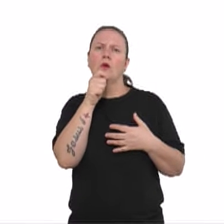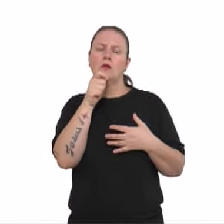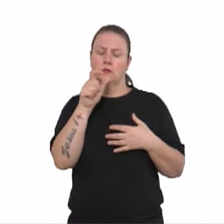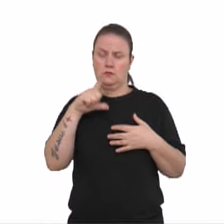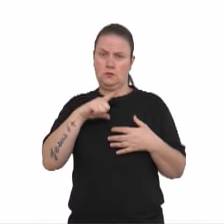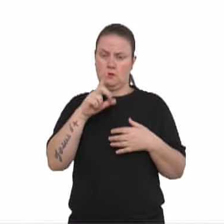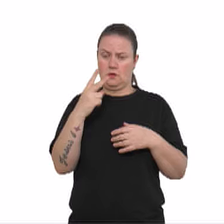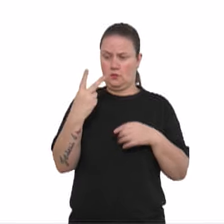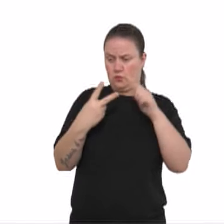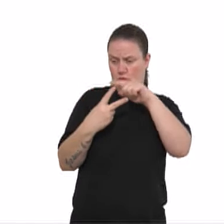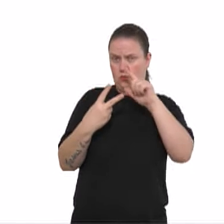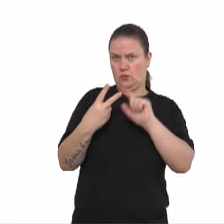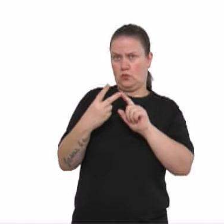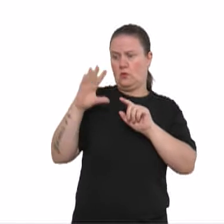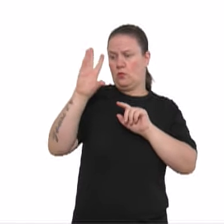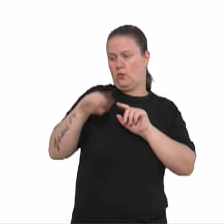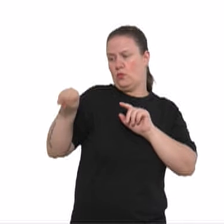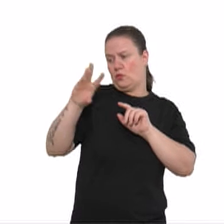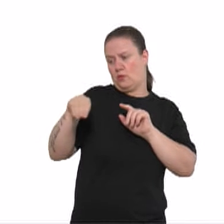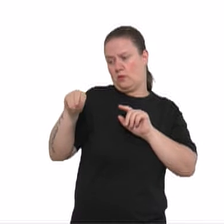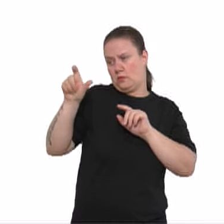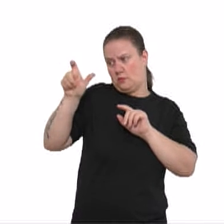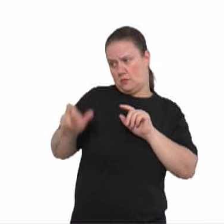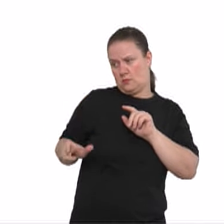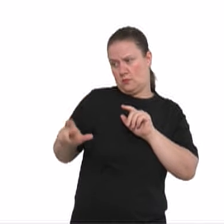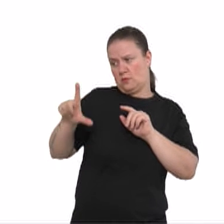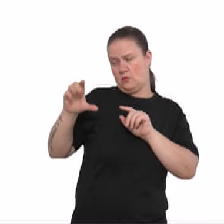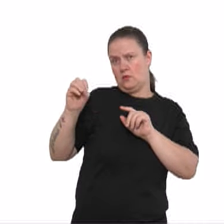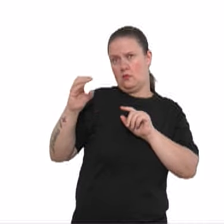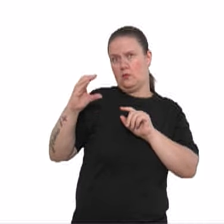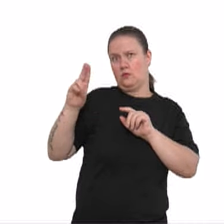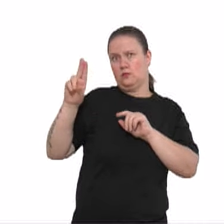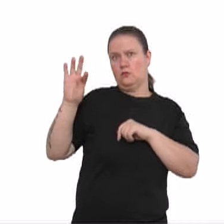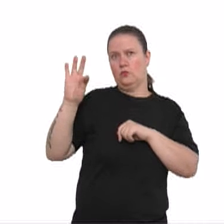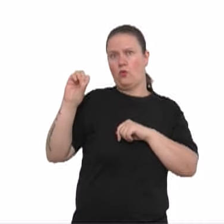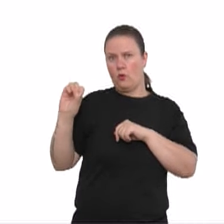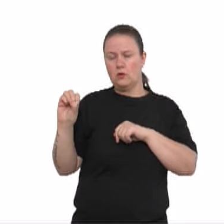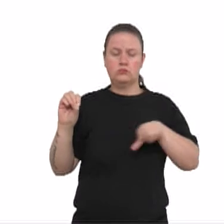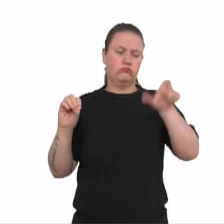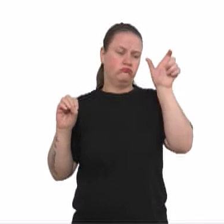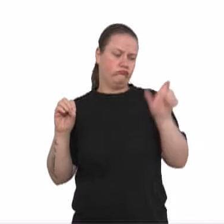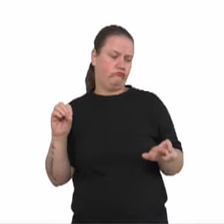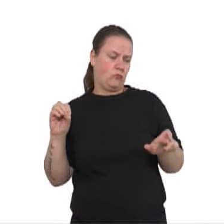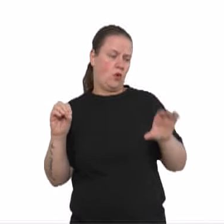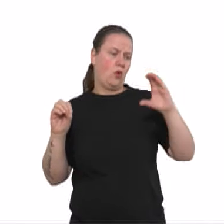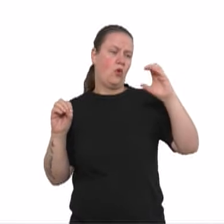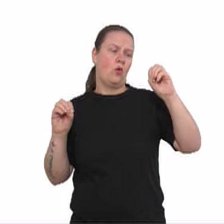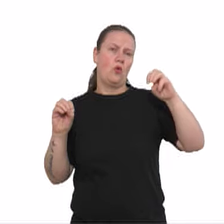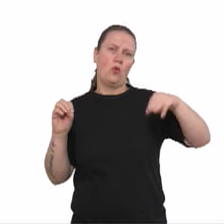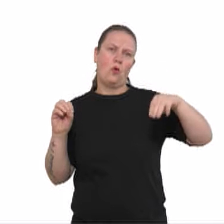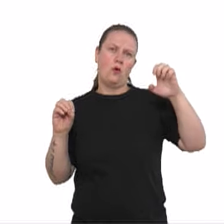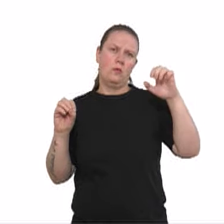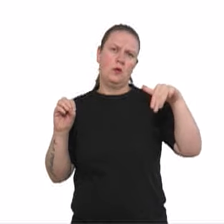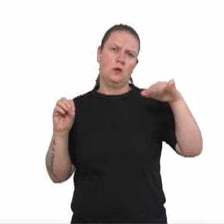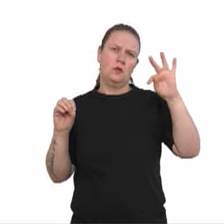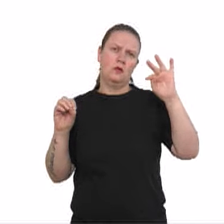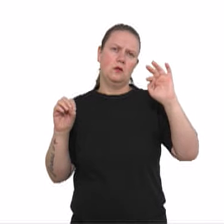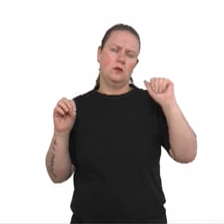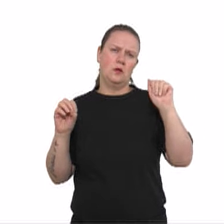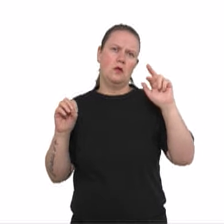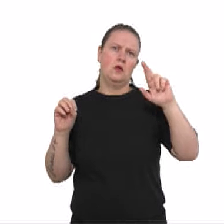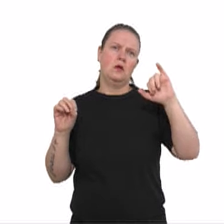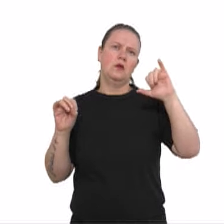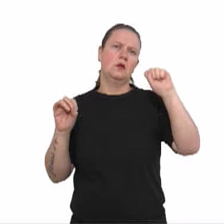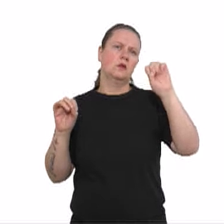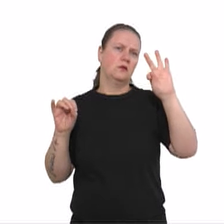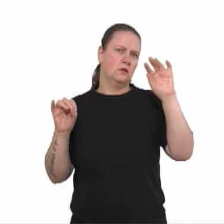de duas vozes, o locutor e o comentarista. A função primordial do locutor é o